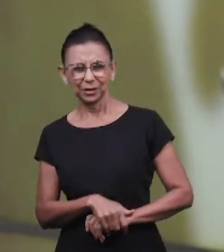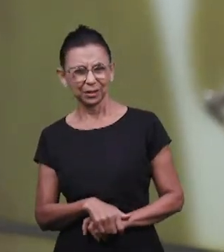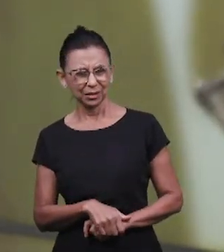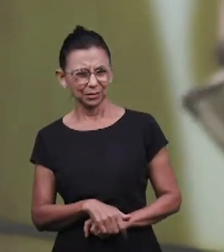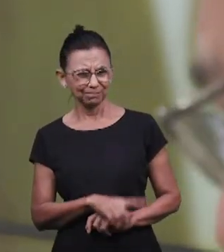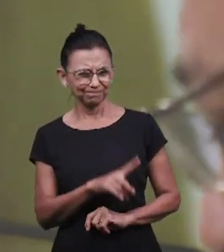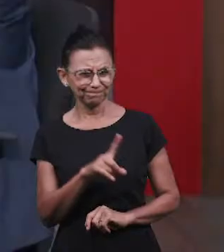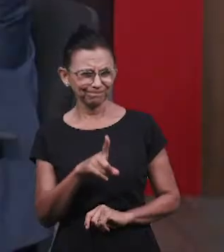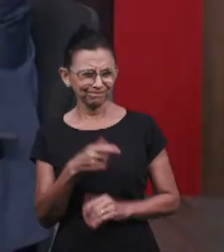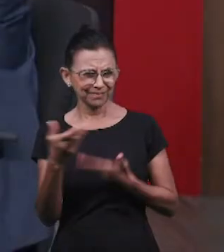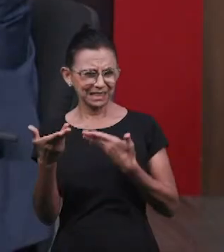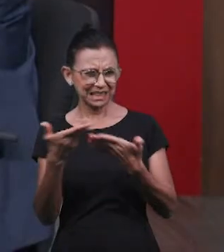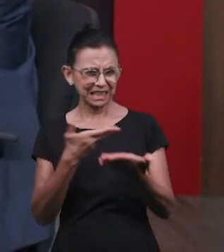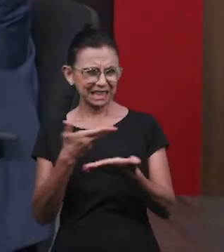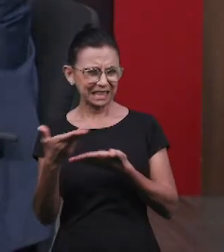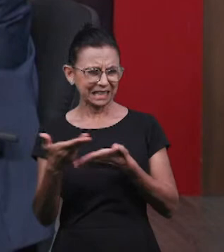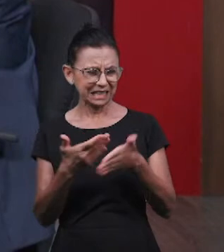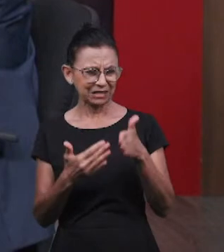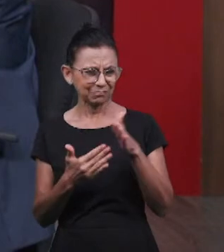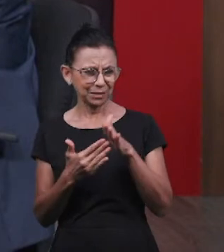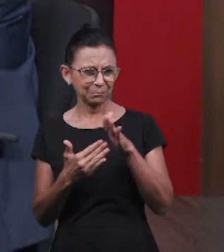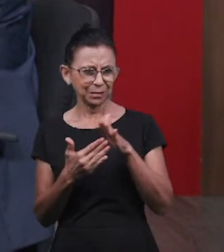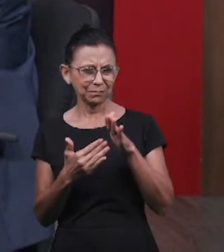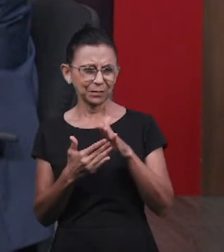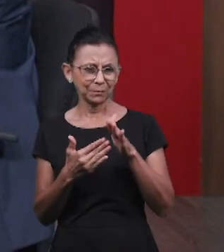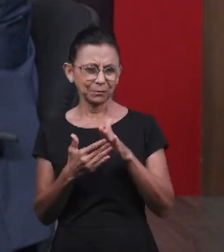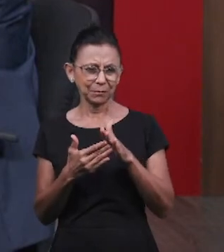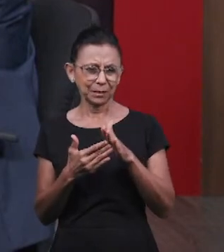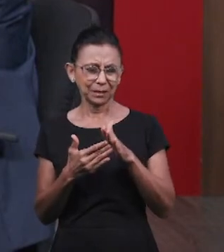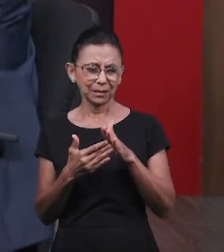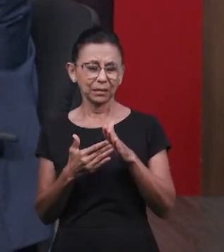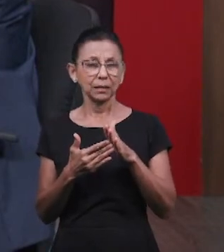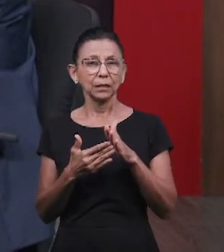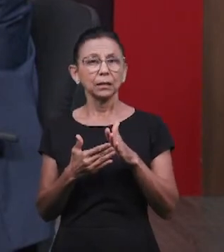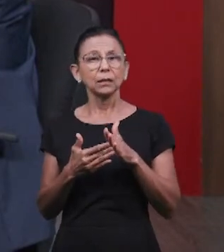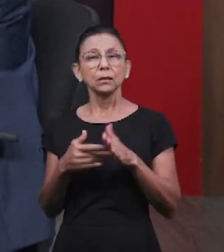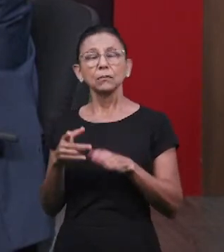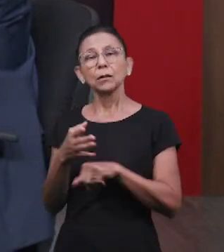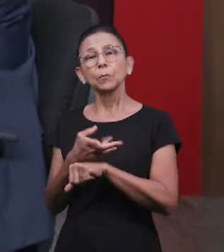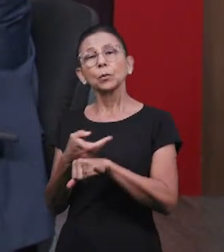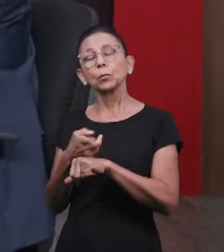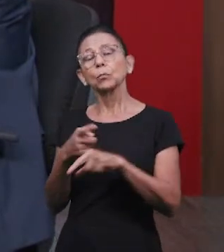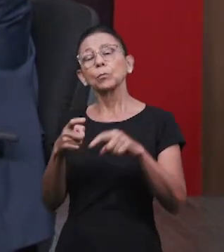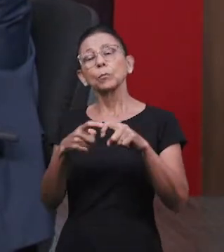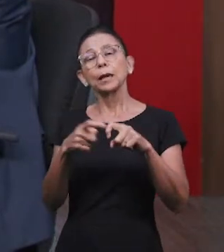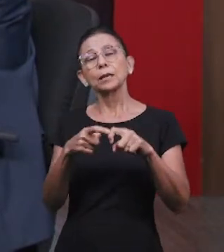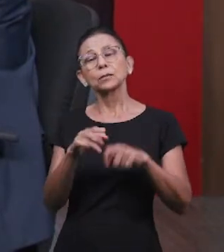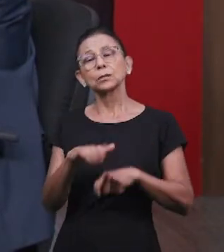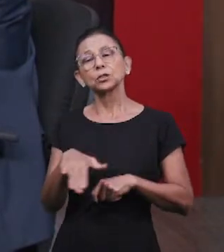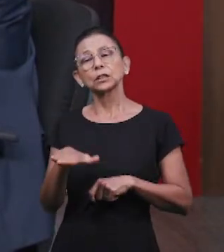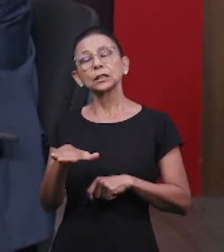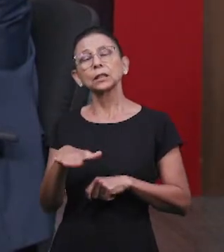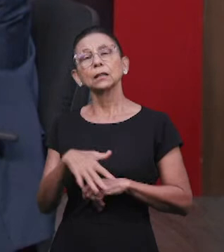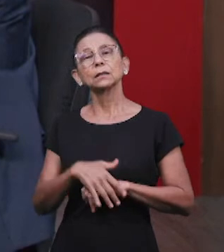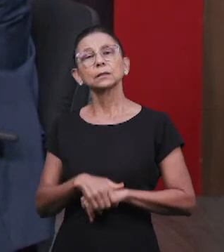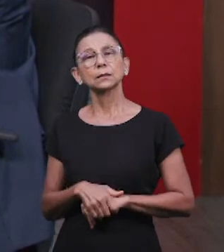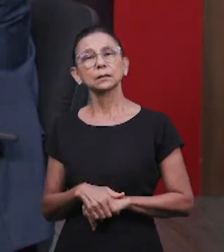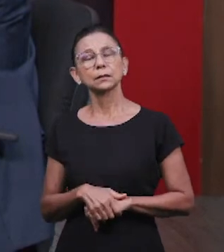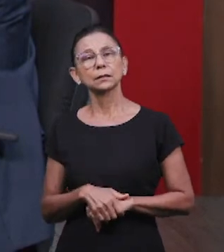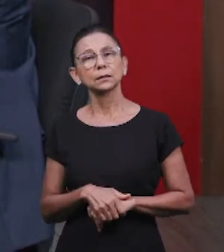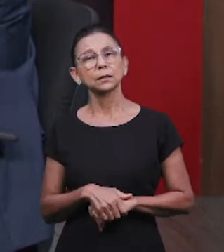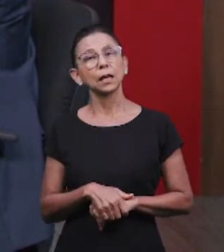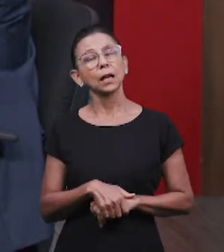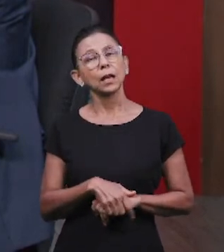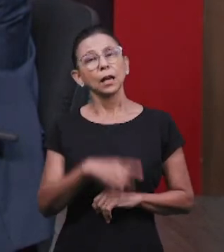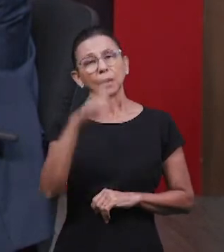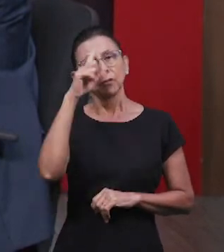está seguindo nessa interação, nessas habilidades. Então, procura. Relata com o pediatra. O pediatra vai encaminhar